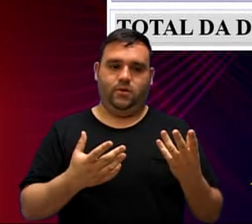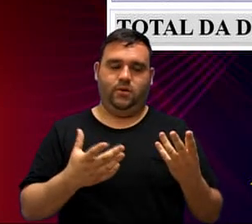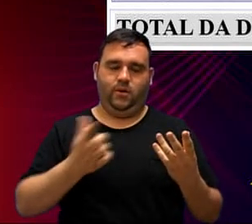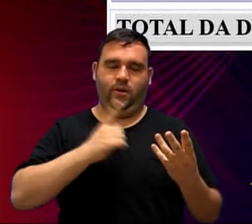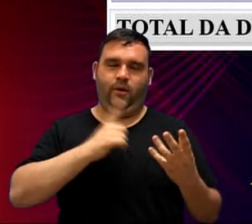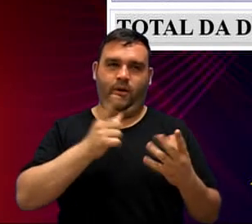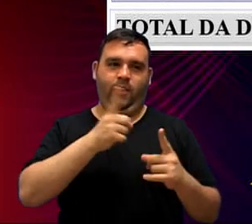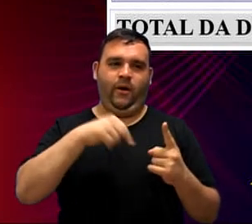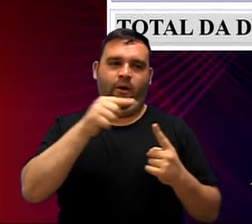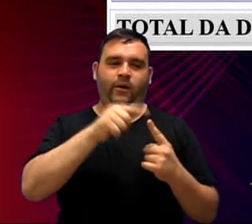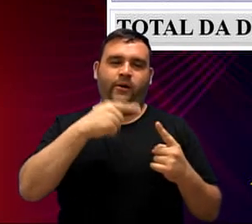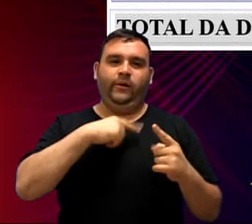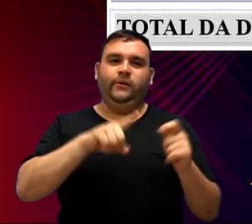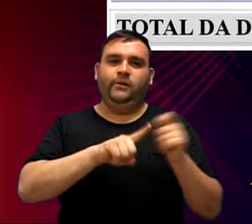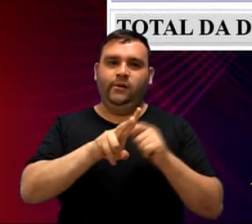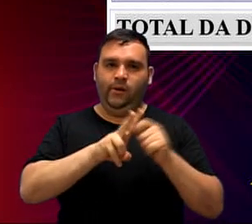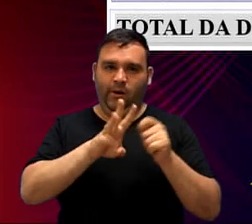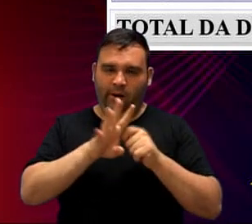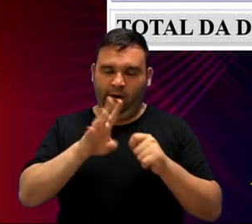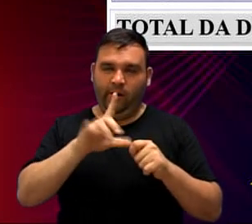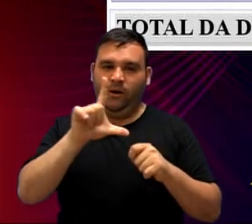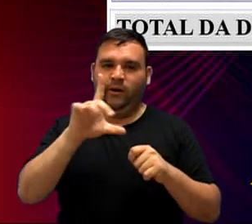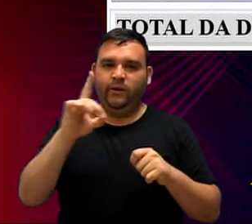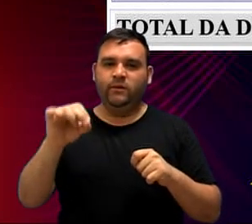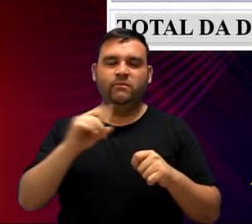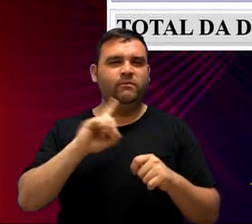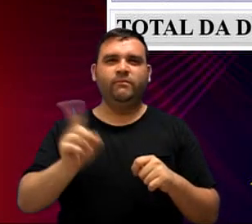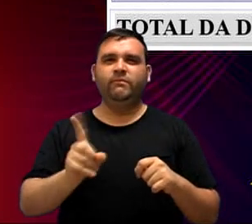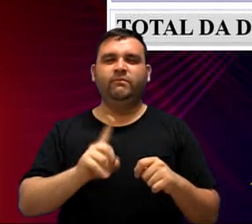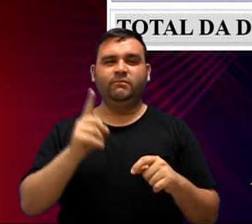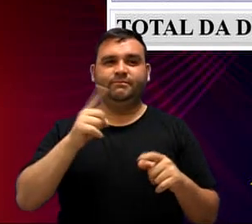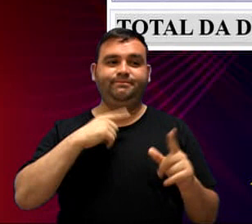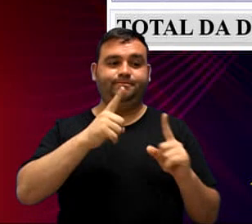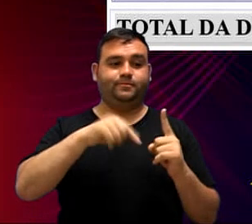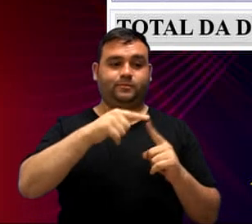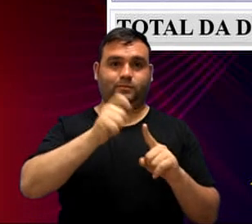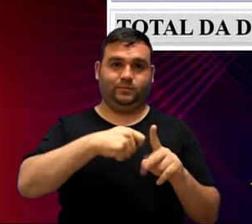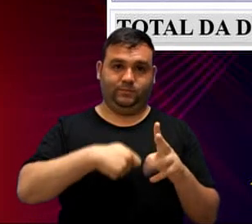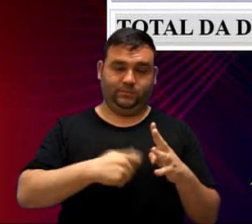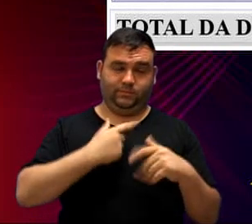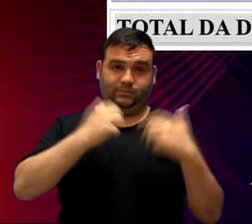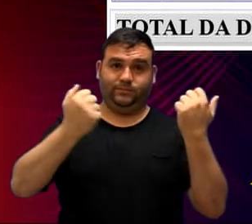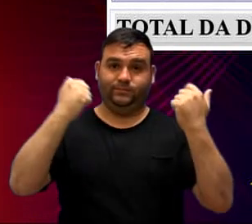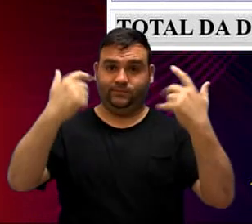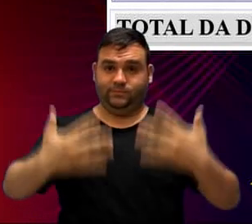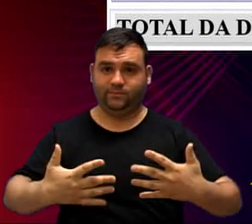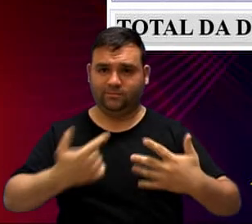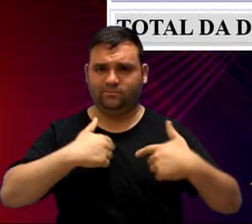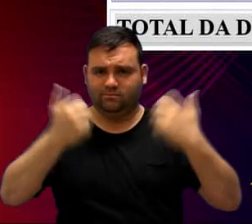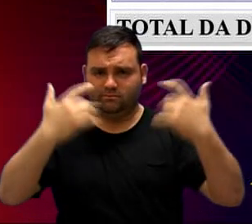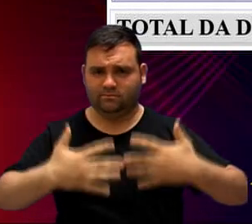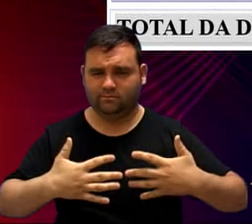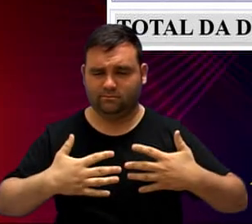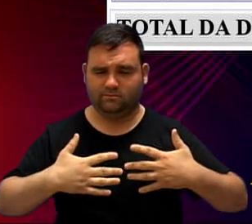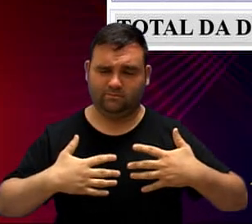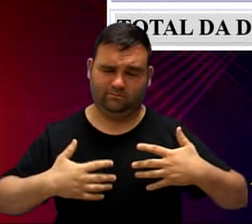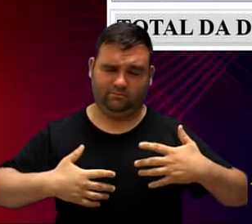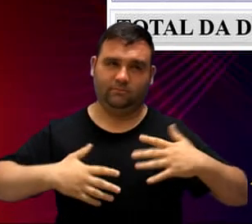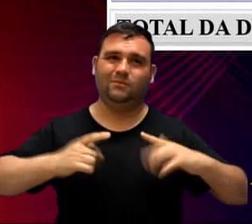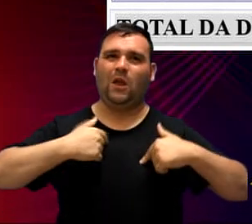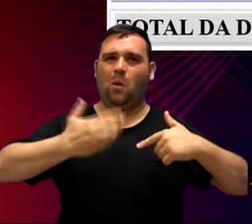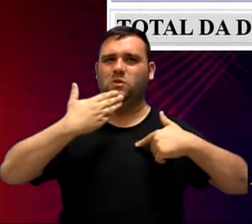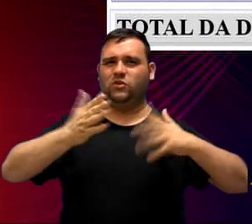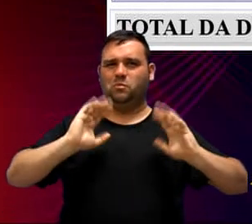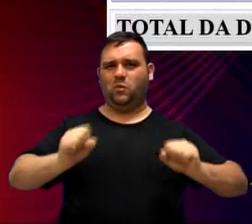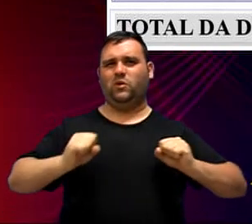metas quadrimestrais que a gente fez aí. Na LDO? Não, nas metas quadrimestrais. Na prestação de contas. Mas posso falar? Posso